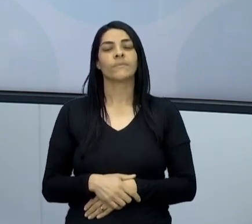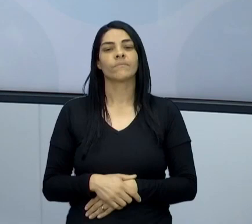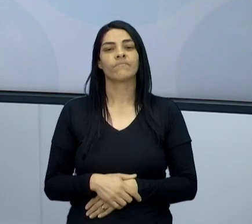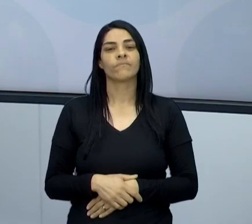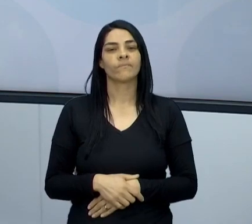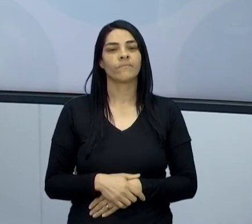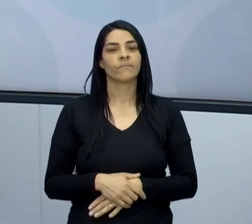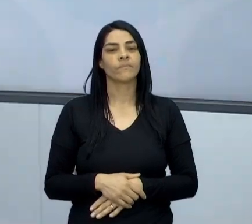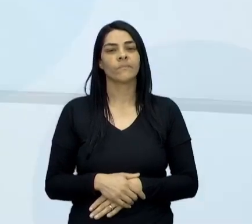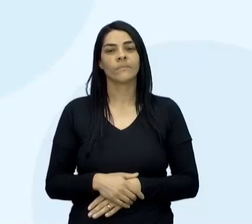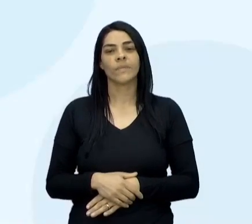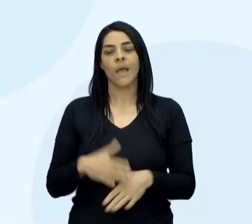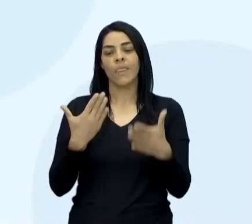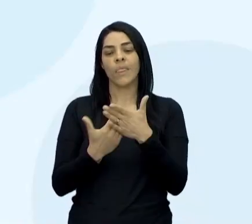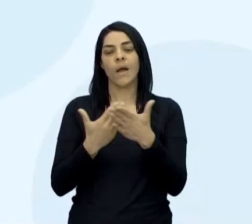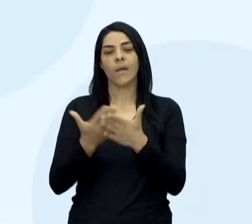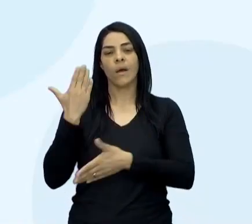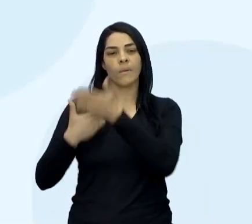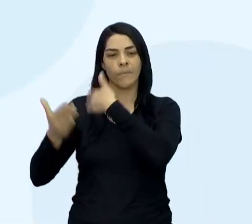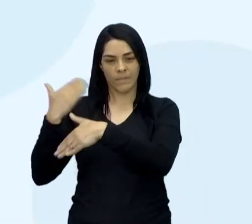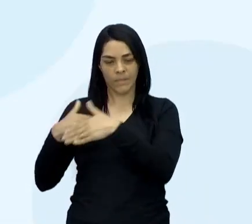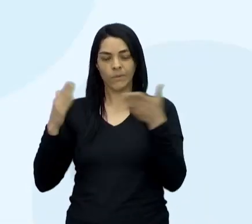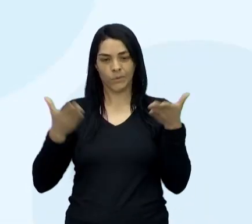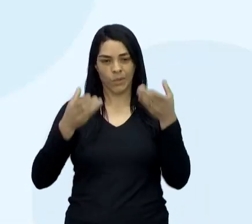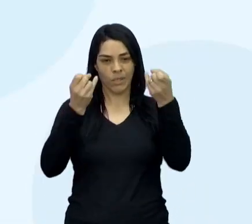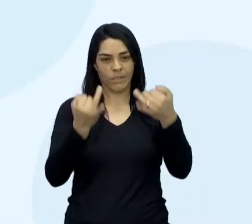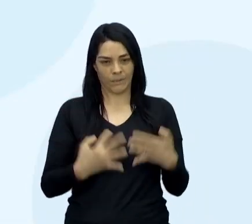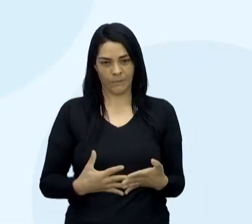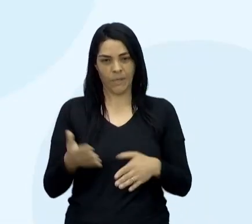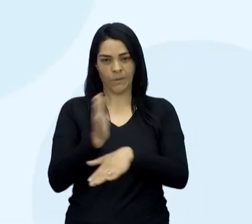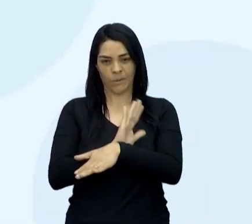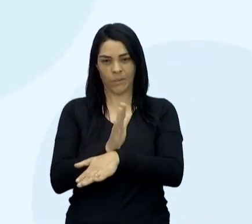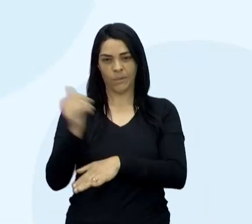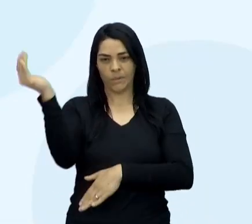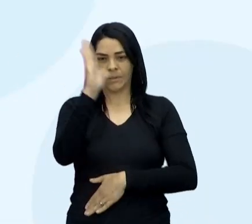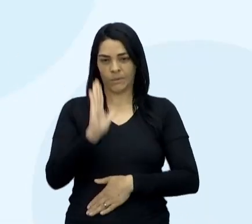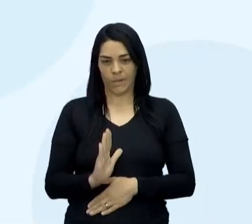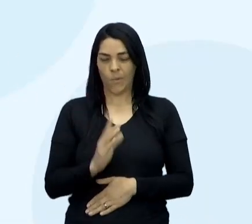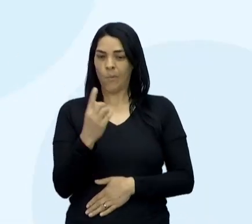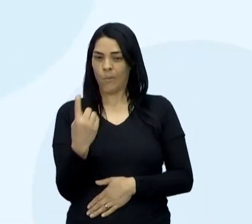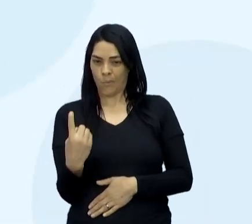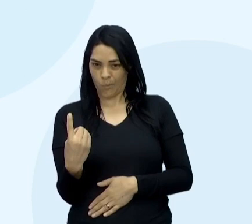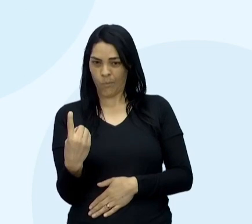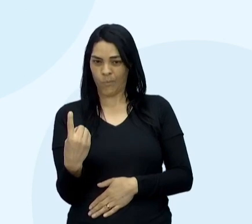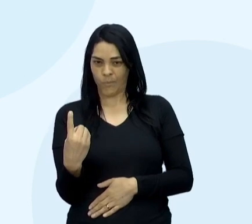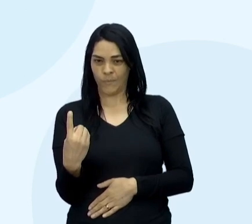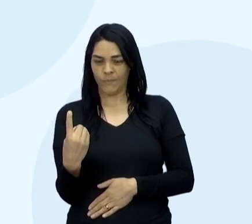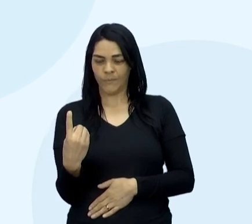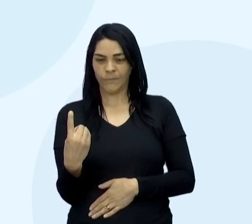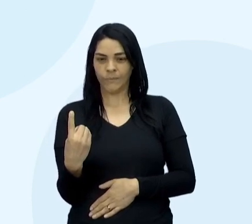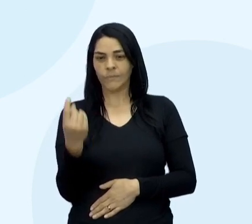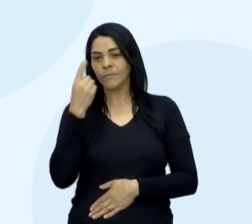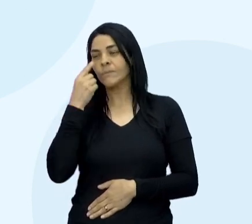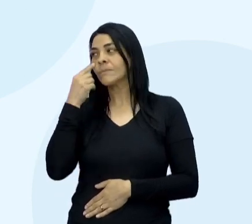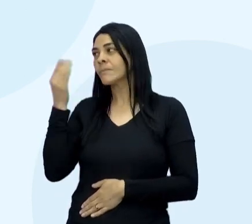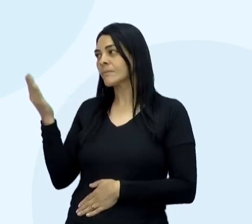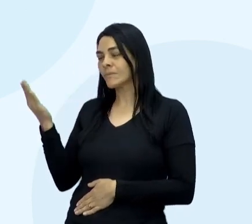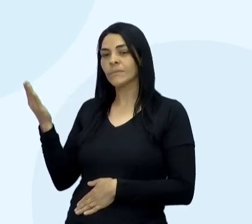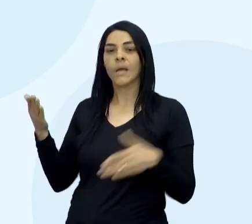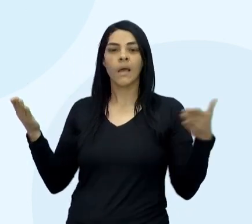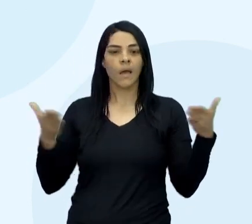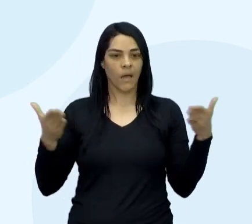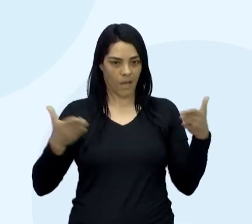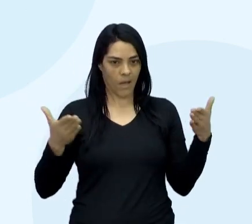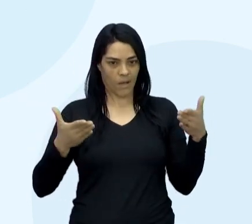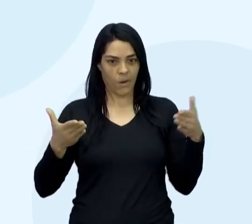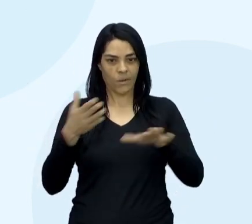bom? Na aula anterior, falamos sobre cinema no Brasil, parte 1. Parte 1, e agora a parte